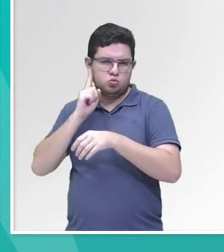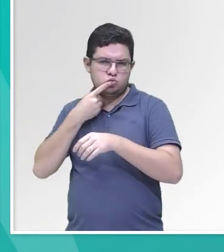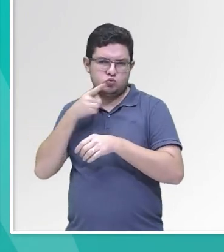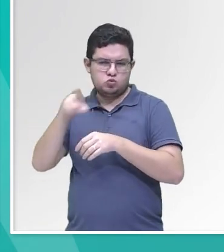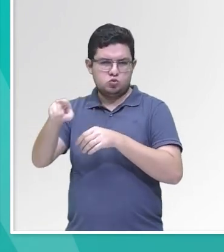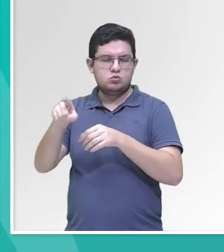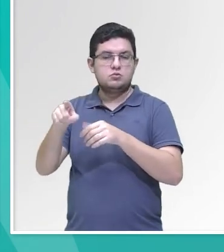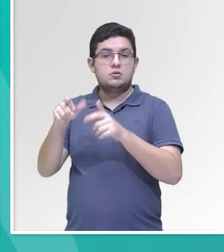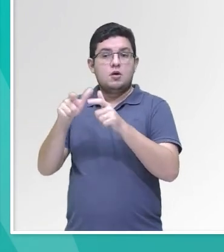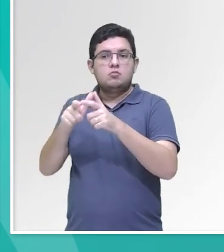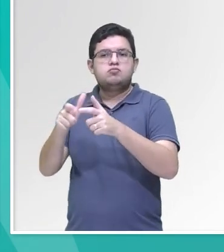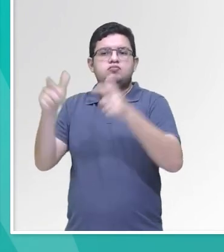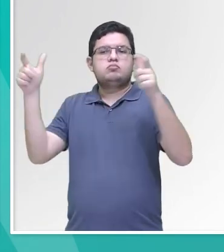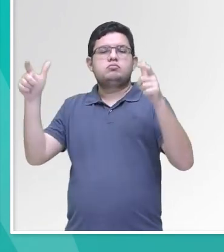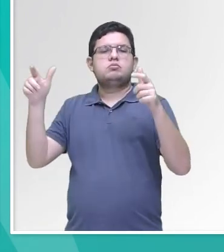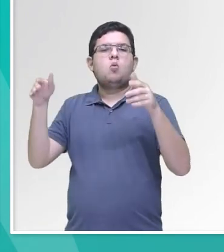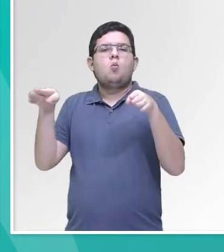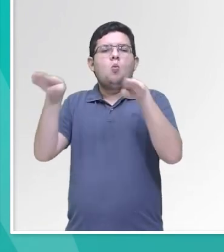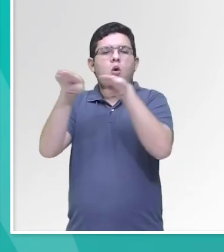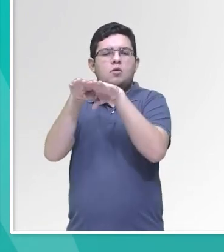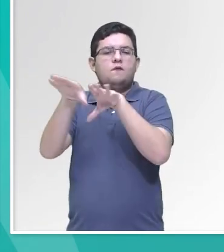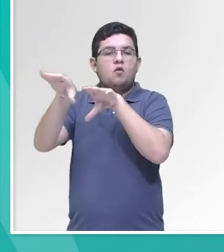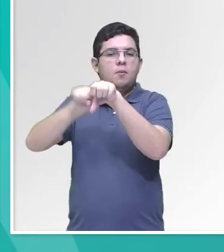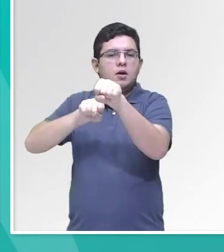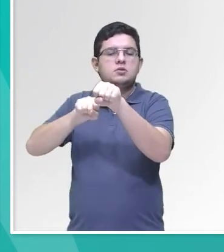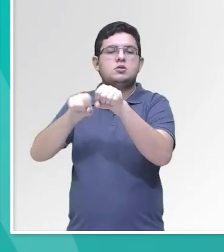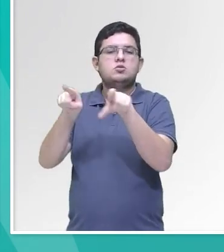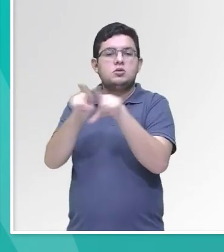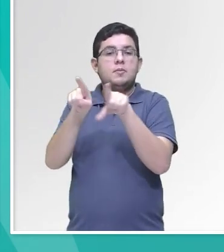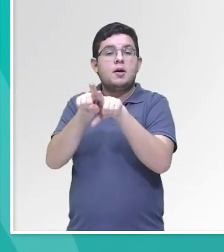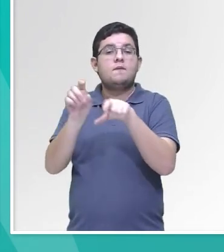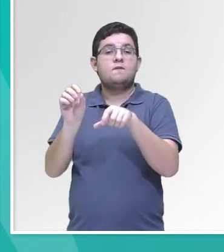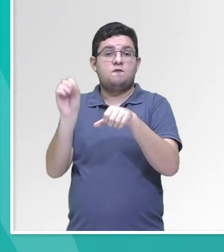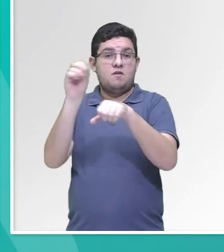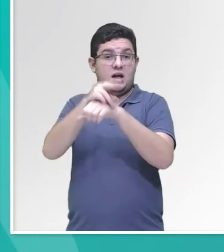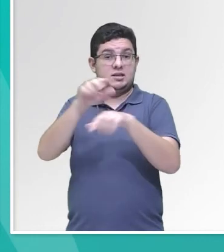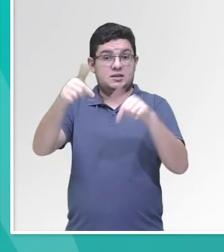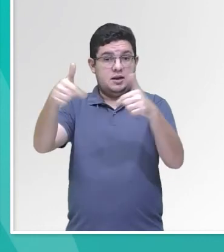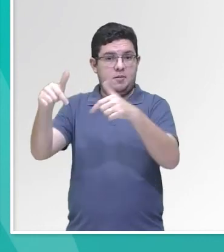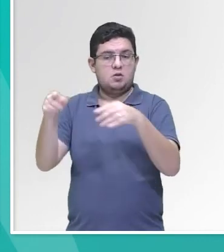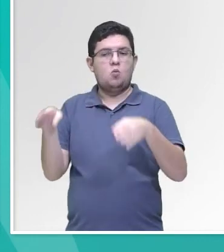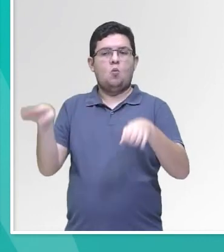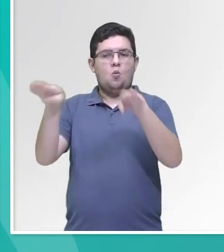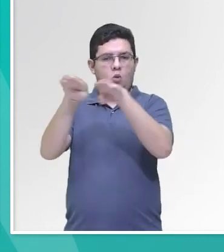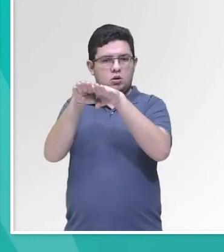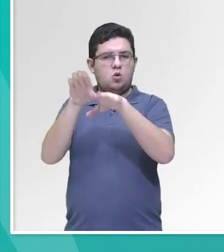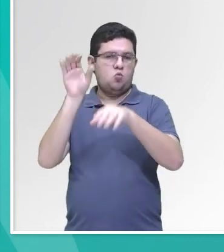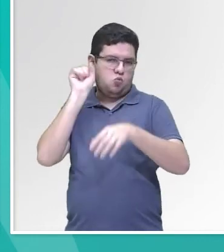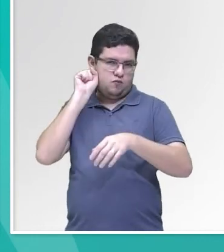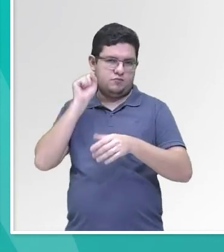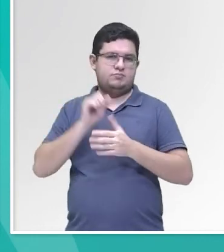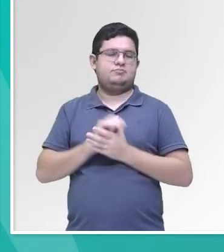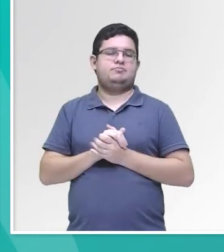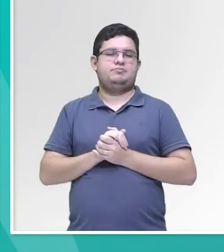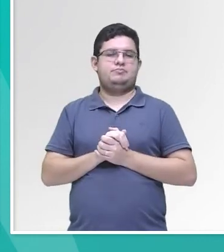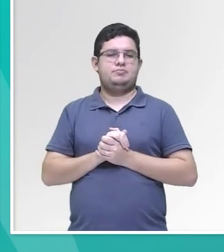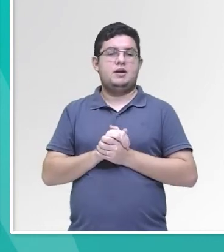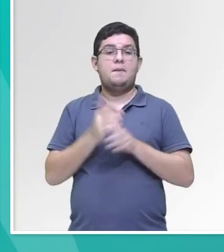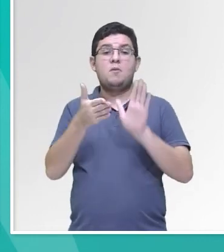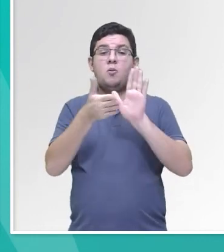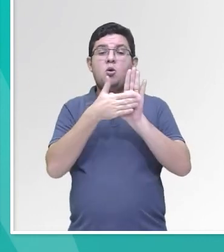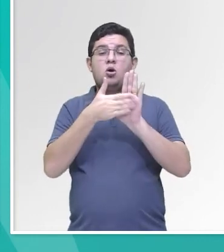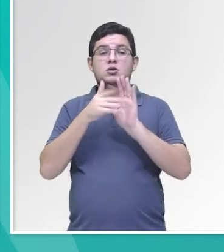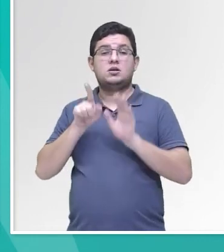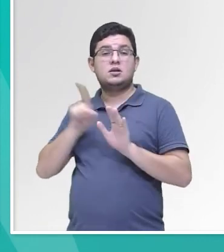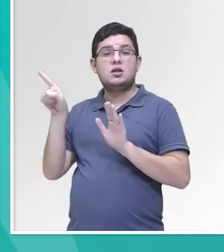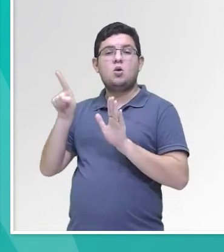maior igualdade na qualificação e na disputa por emprego. Então, a primeira proposta é para o Estado, para